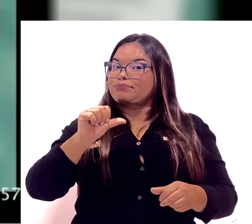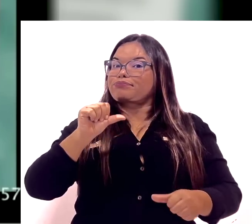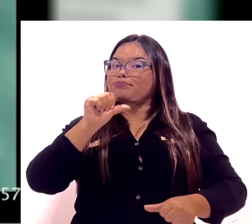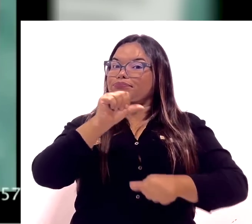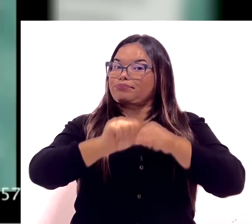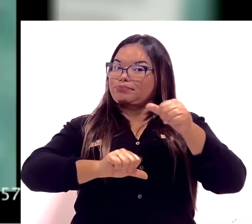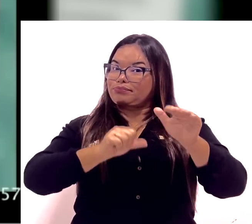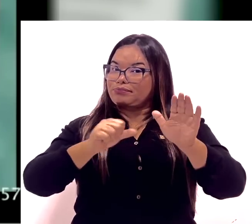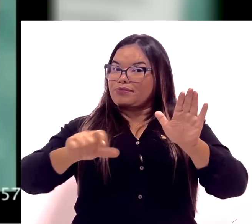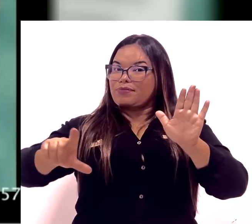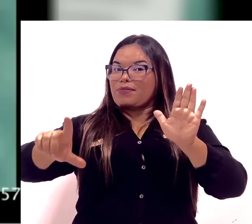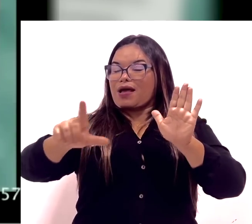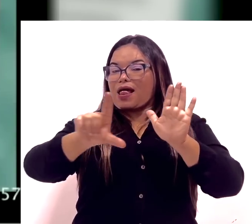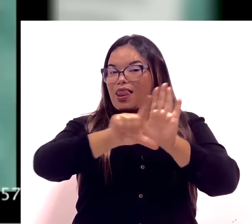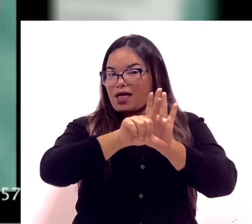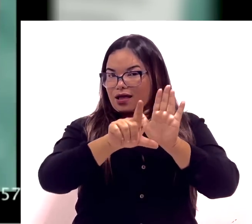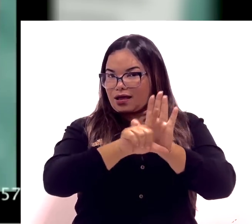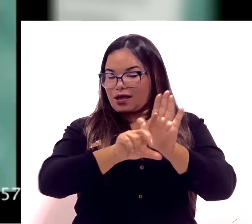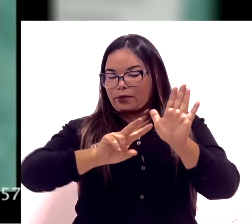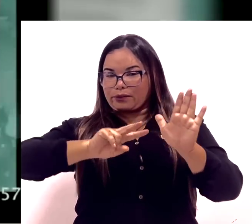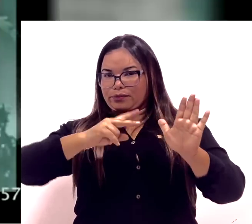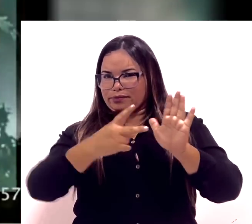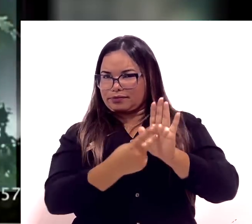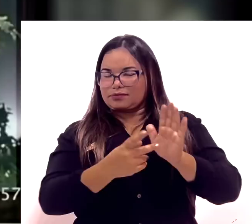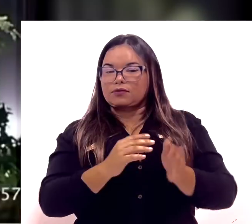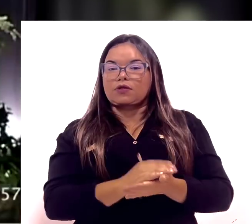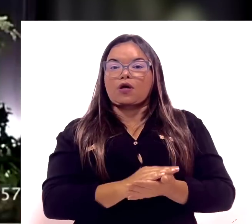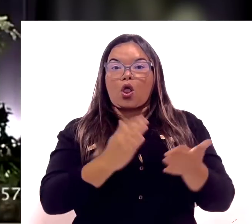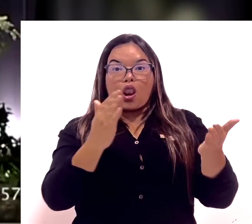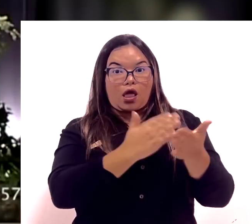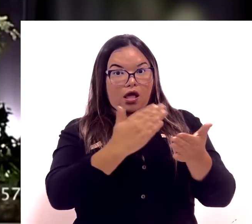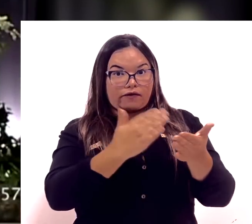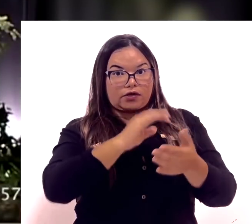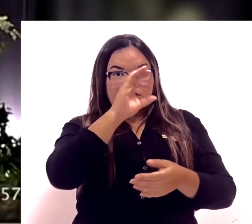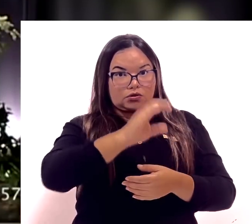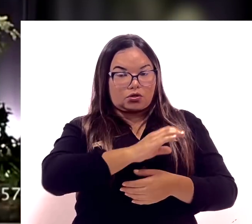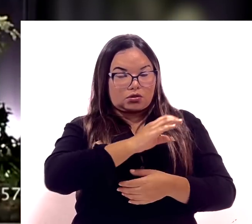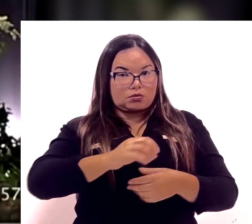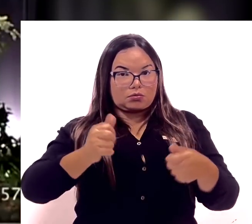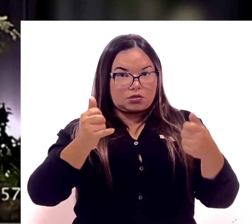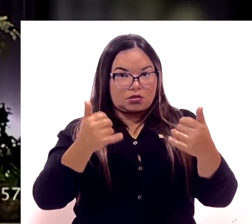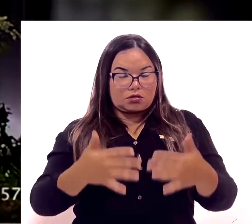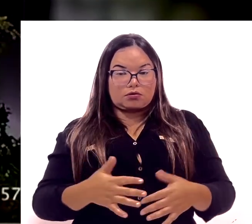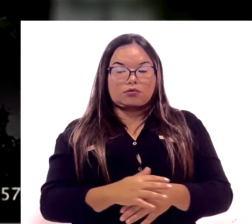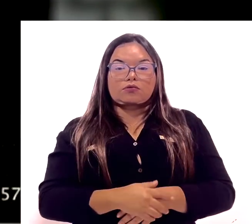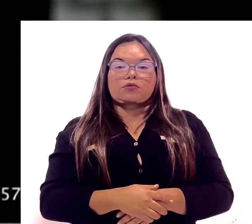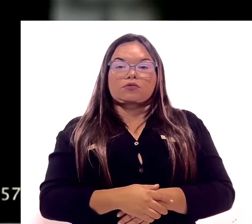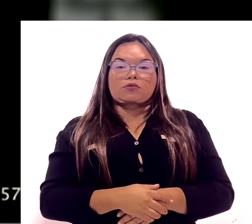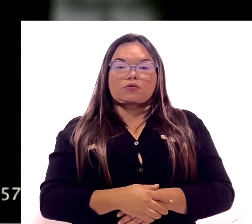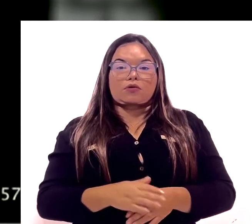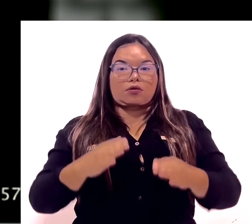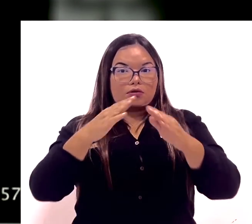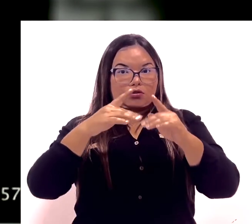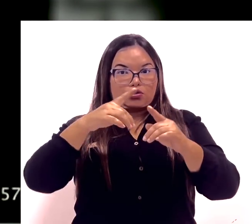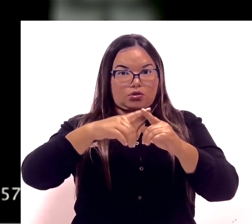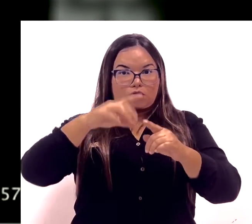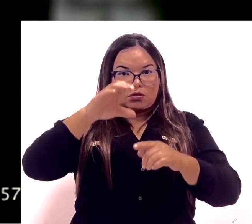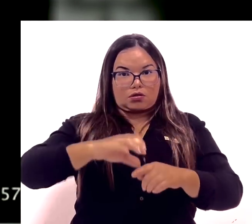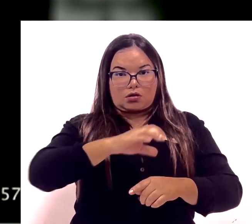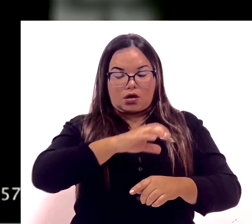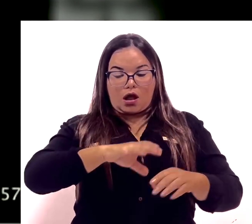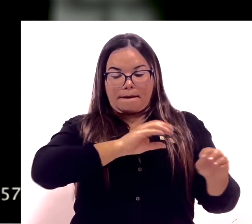tivessem o direito de fazer. A Enciclopédia Católica diz: a igreja, depois de ter mudado o dia de descanso